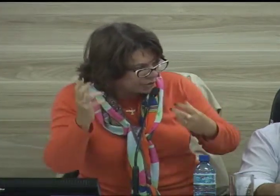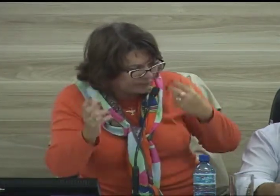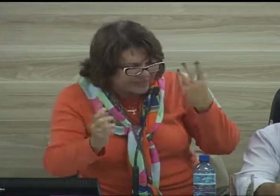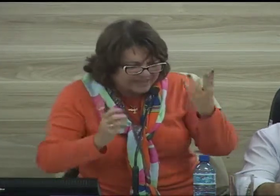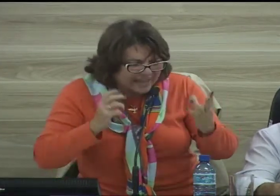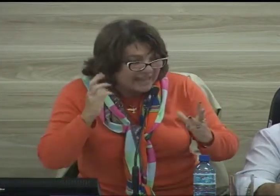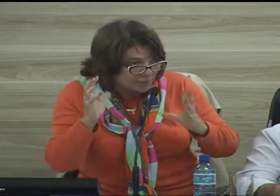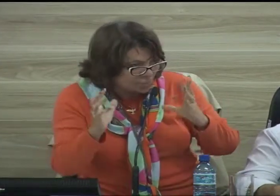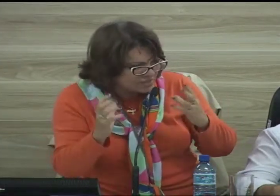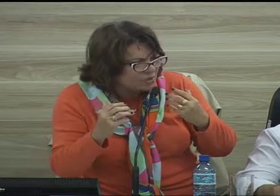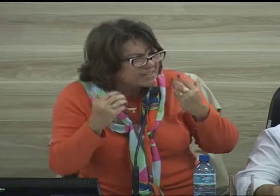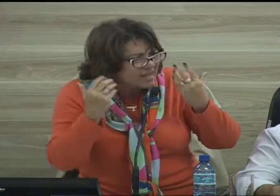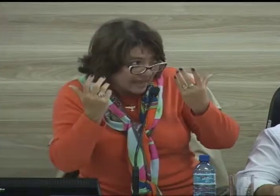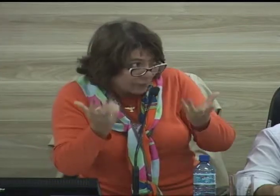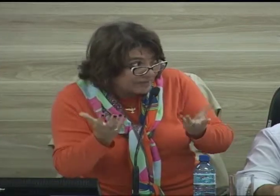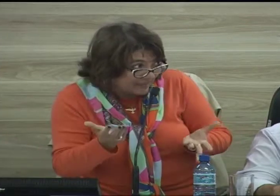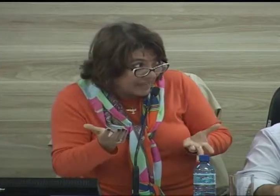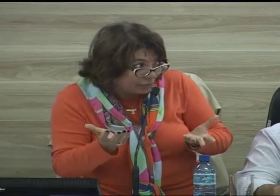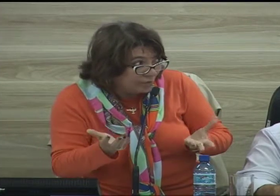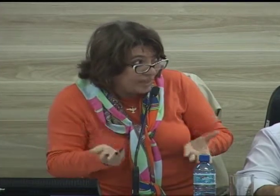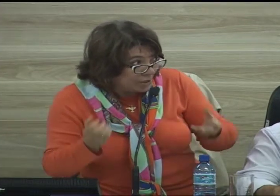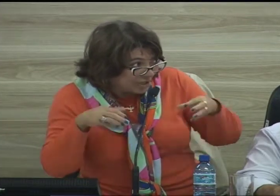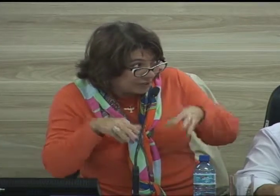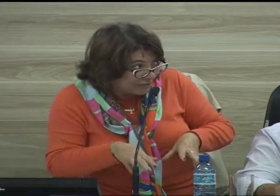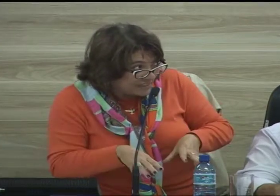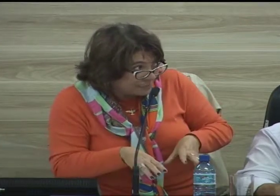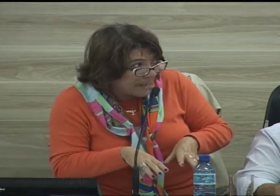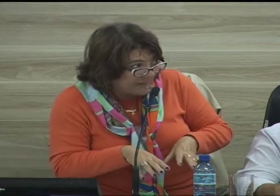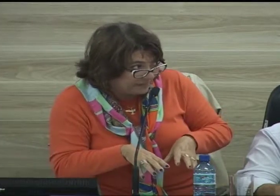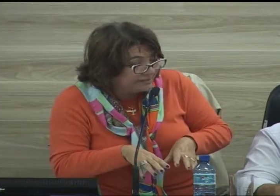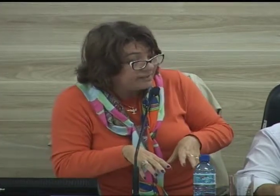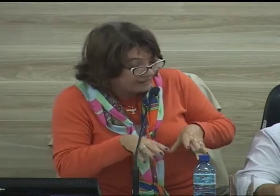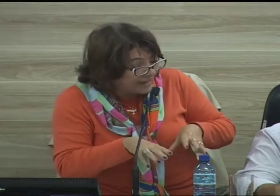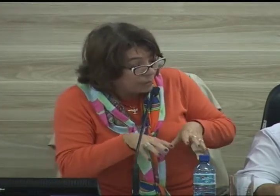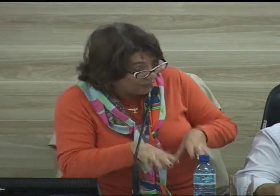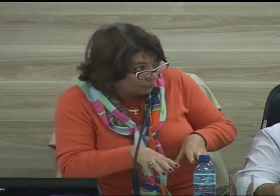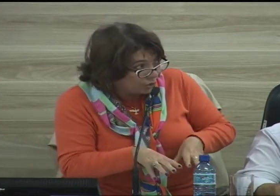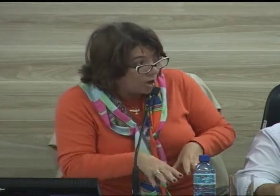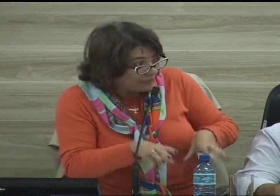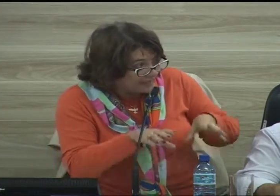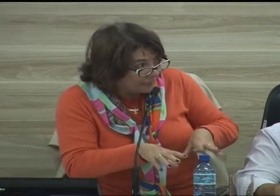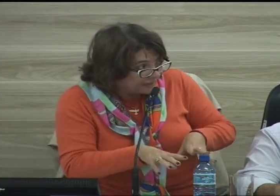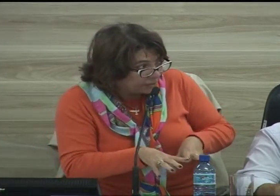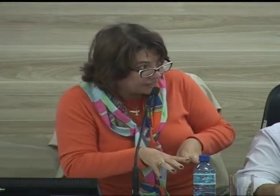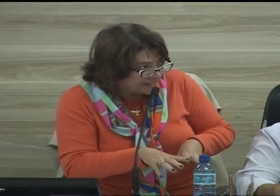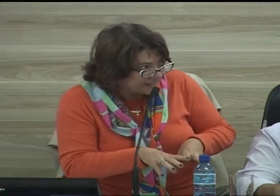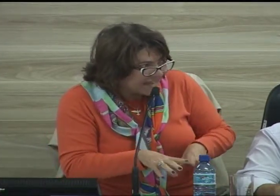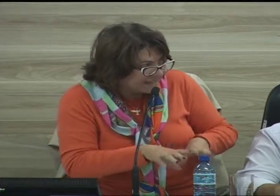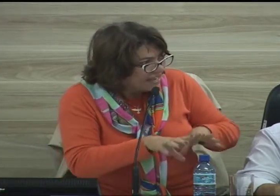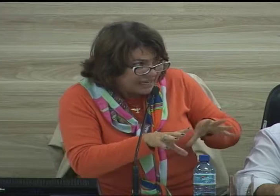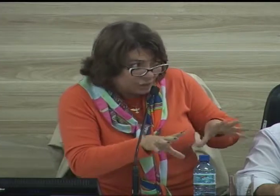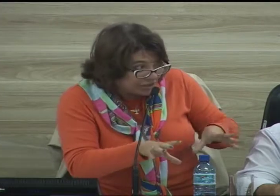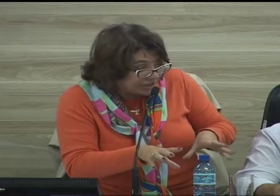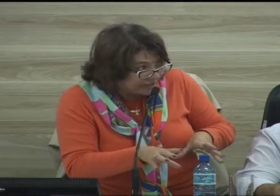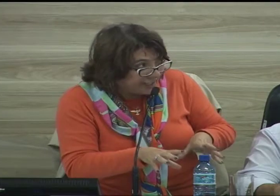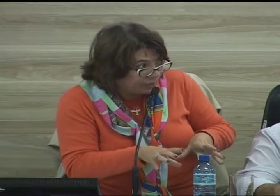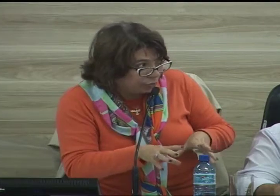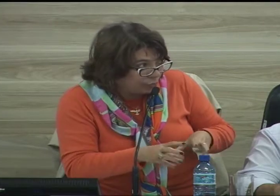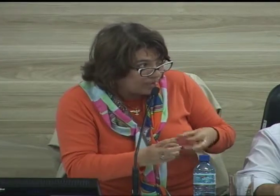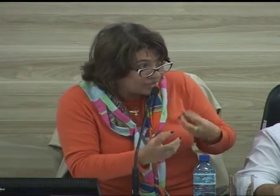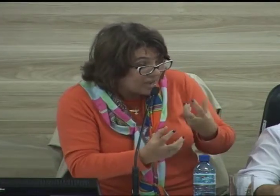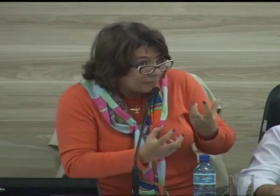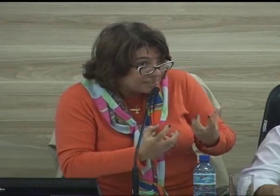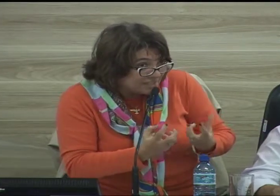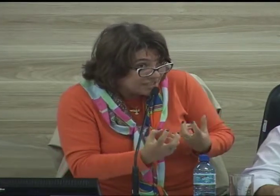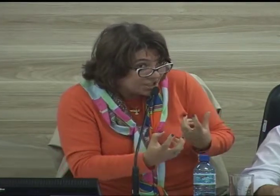questão da jovialidade, algumas coisas, eu entendo, eu já fiz parte, né, quando jovem, na época de universidade, então a gente entende